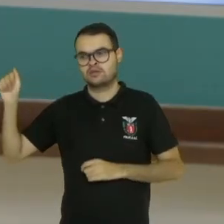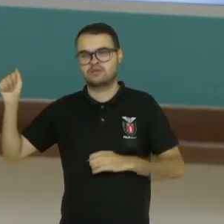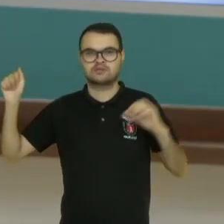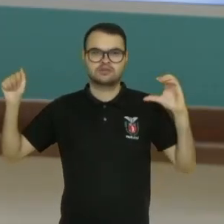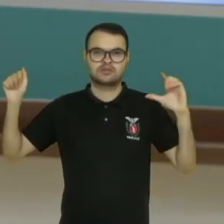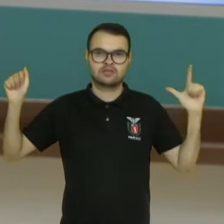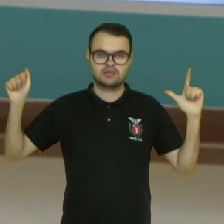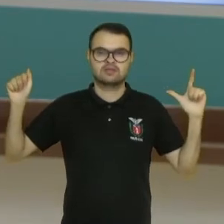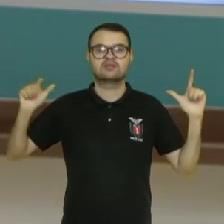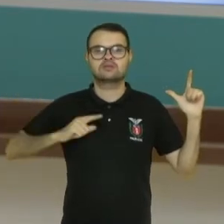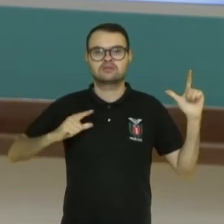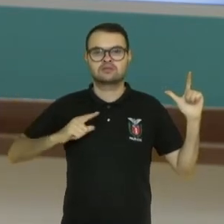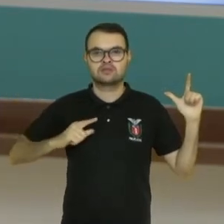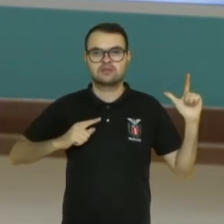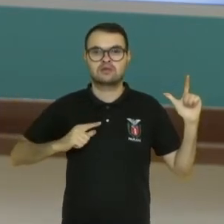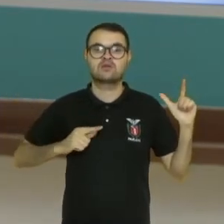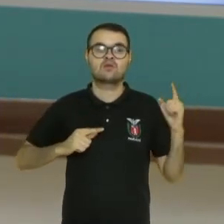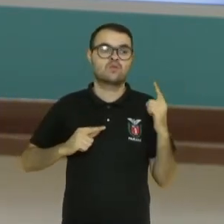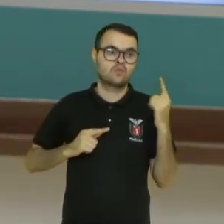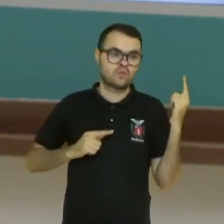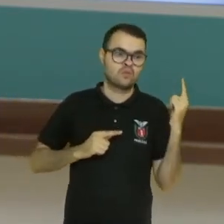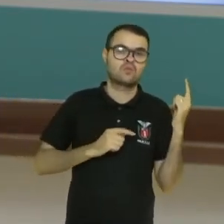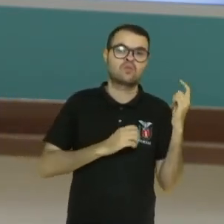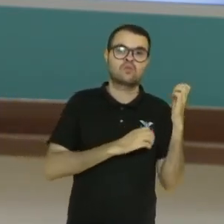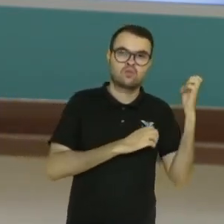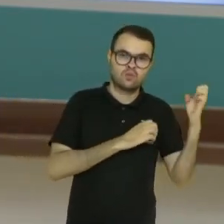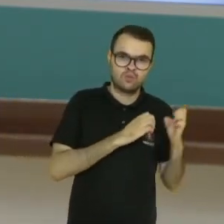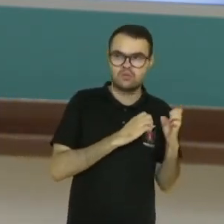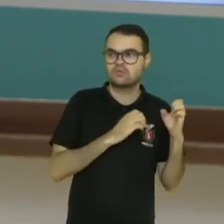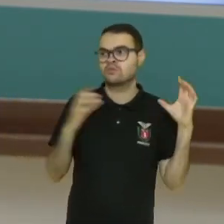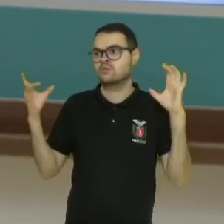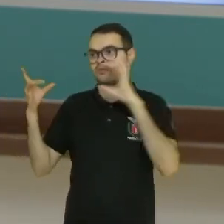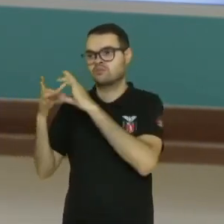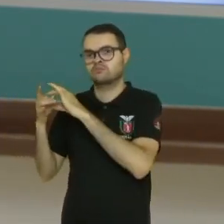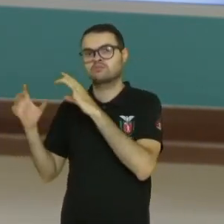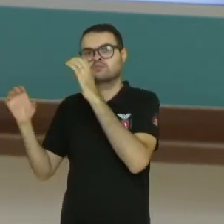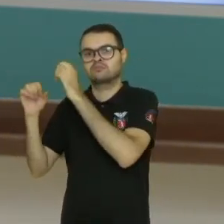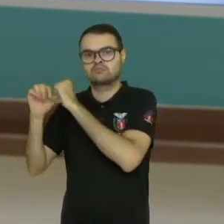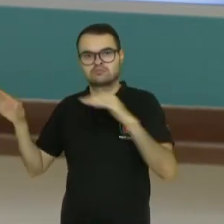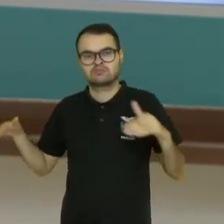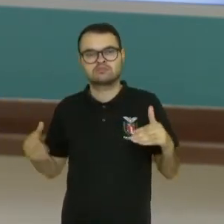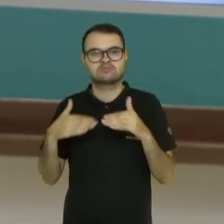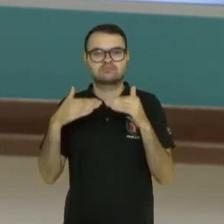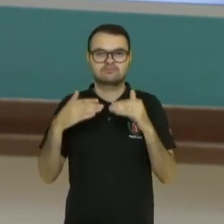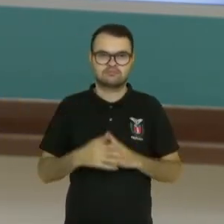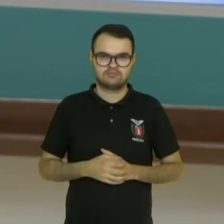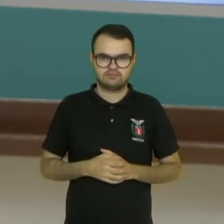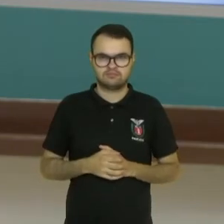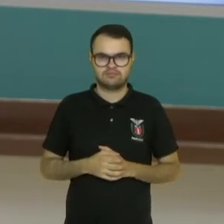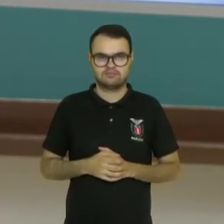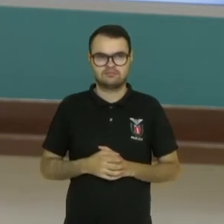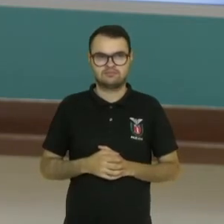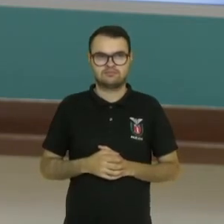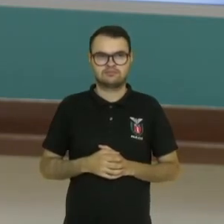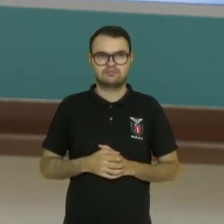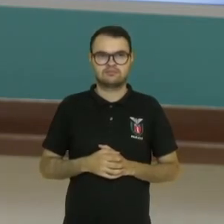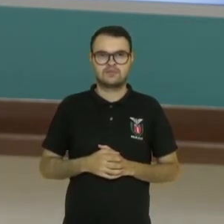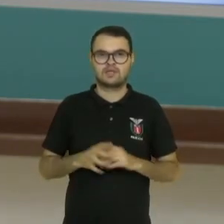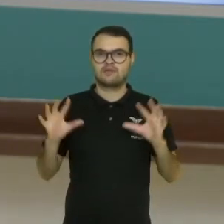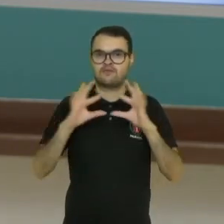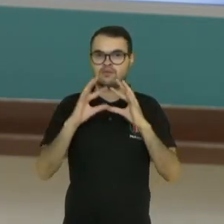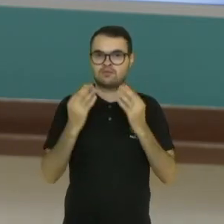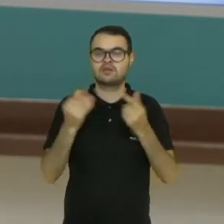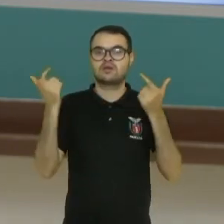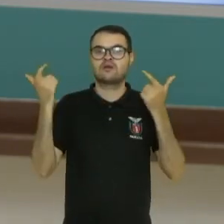um elétron da última camada do sódio para os seus 7 elétrons da última camada do cloro, por exemplo. Então, a posição na família onde ele